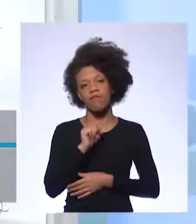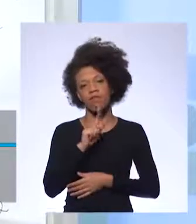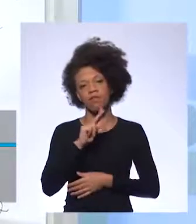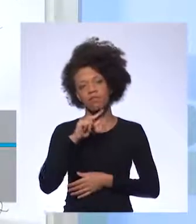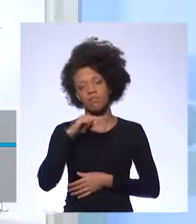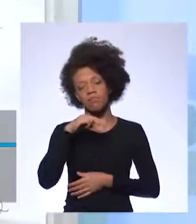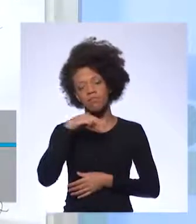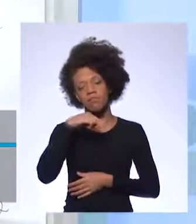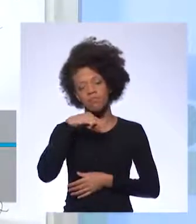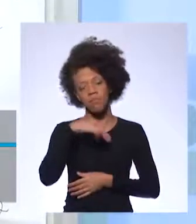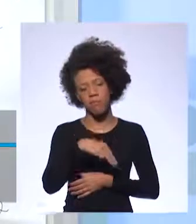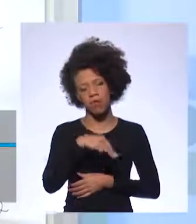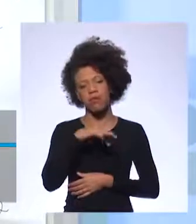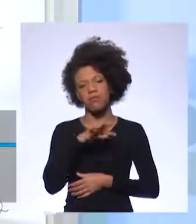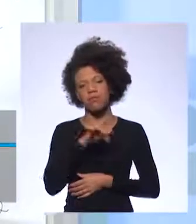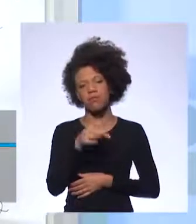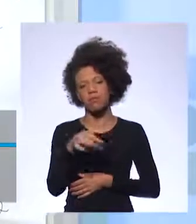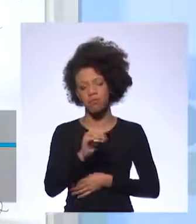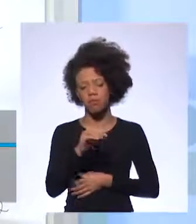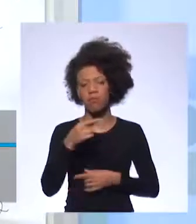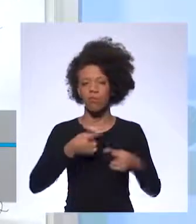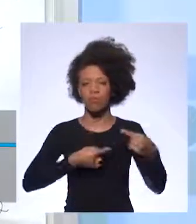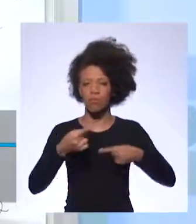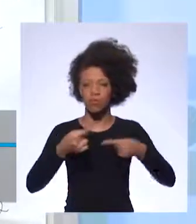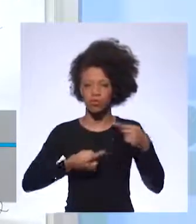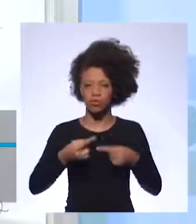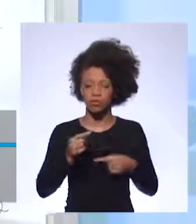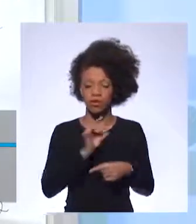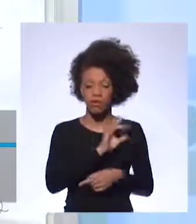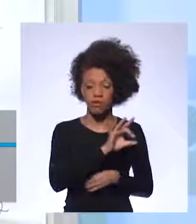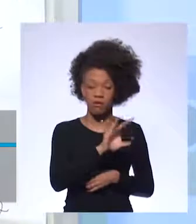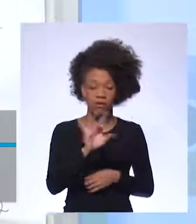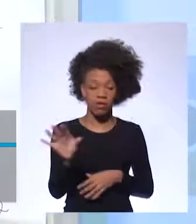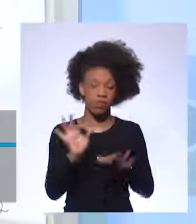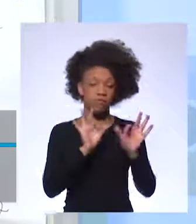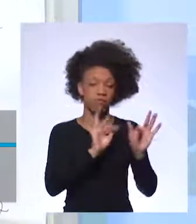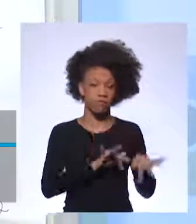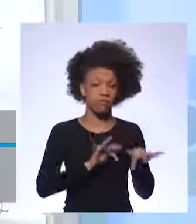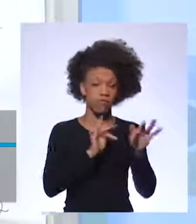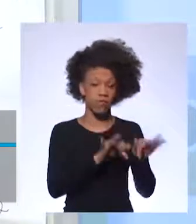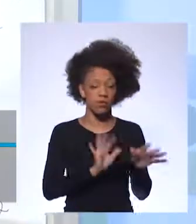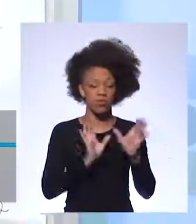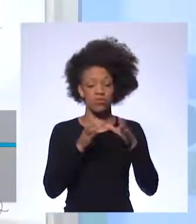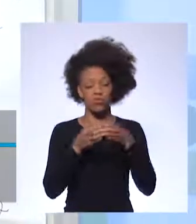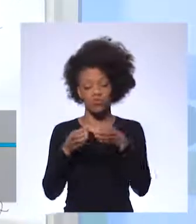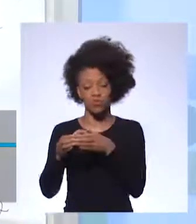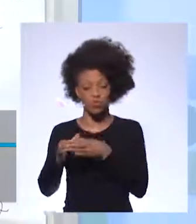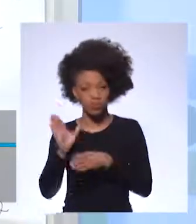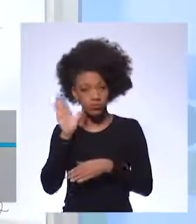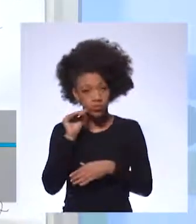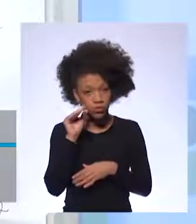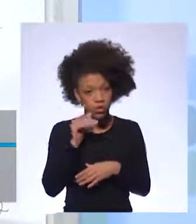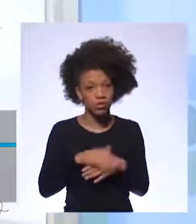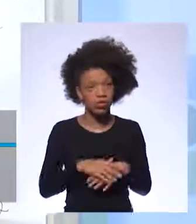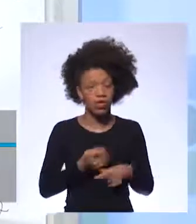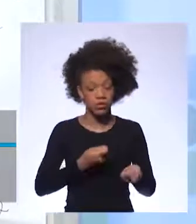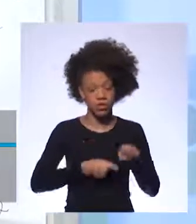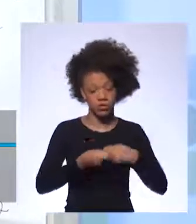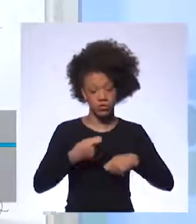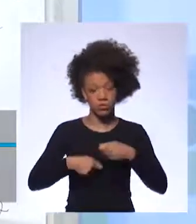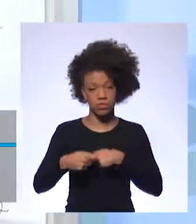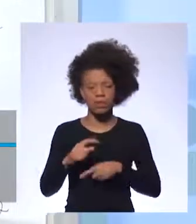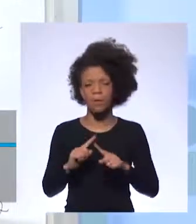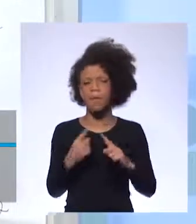política teremos cada feudo com seu senhor feudal aos seus impostos a sua forma de administrar